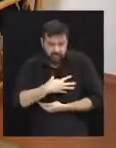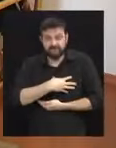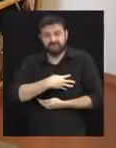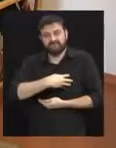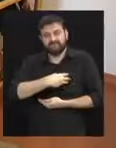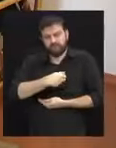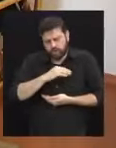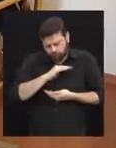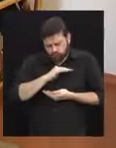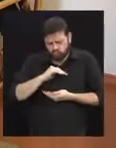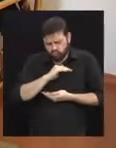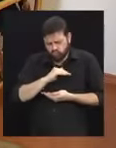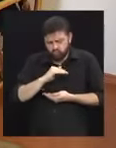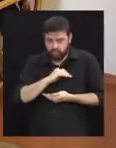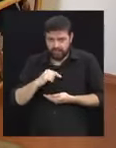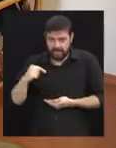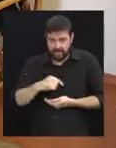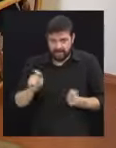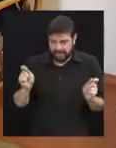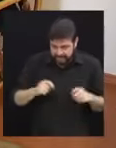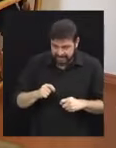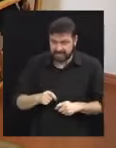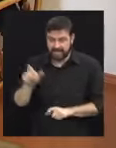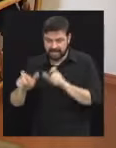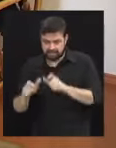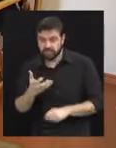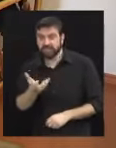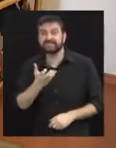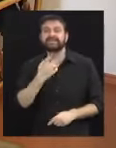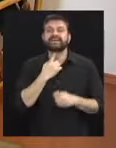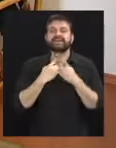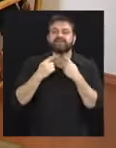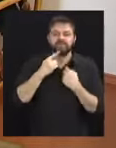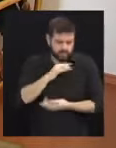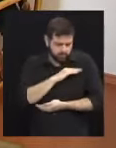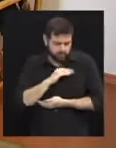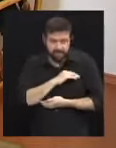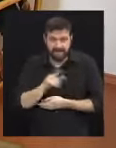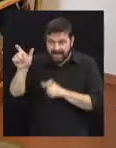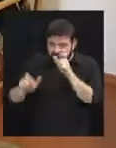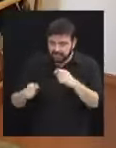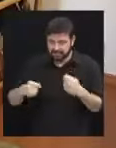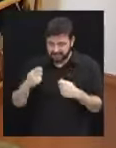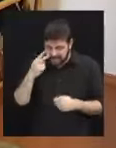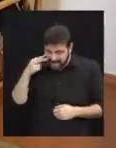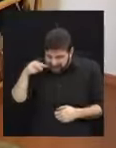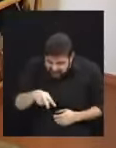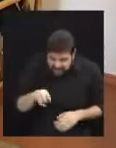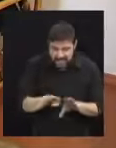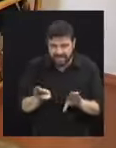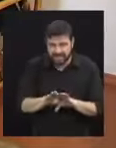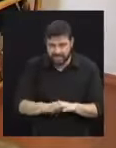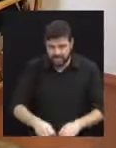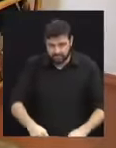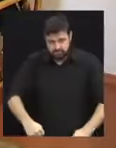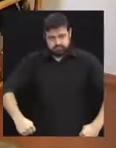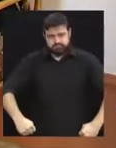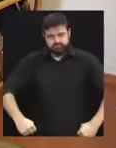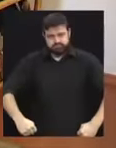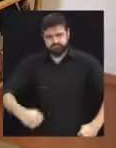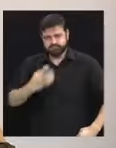o filhote, ele tem a possibilidade maior de ser adotado, né? A gente gostaria muito que as pessoas vissem também o adulto com esse